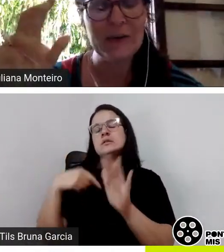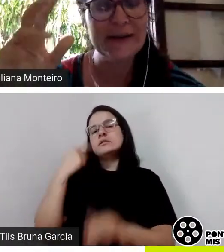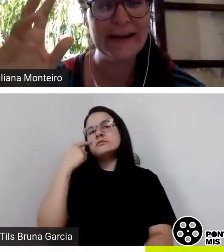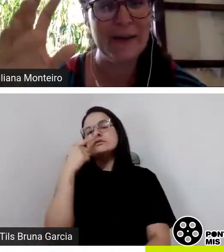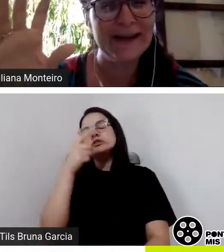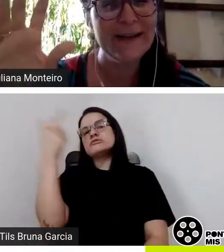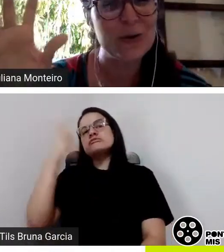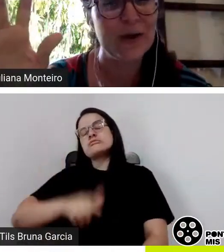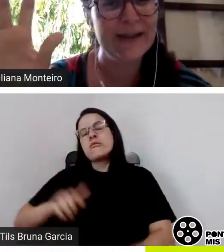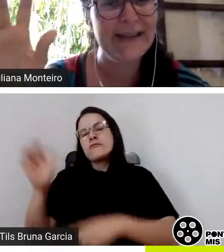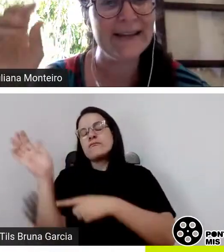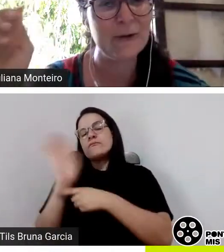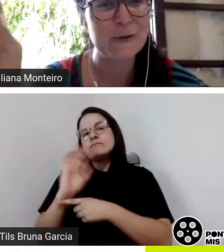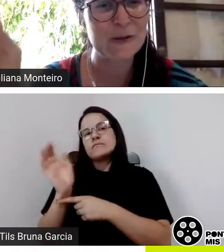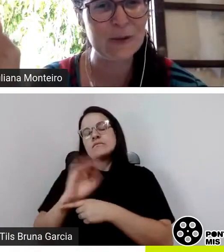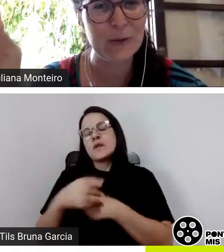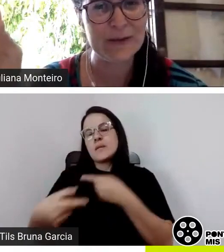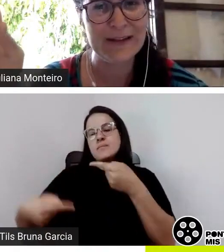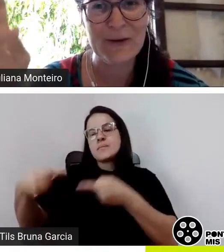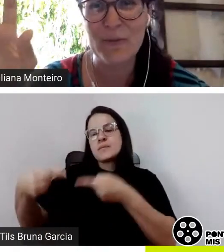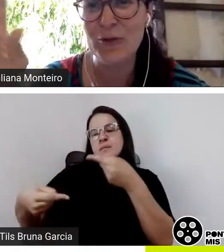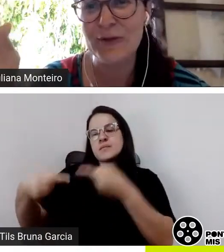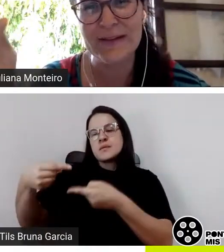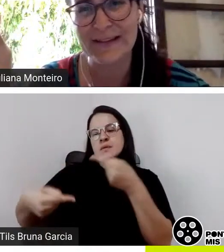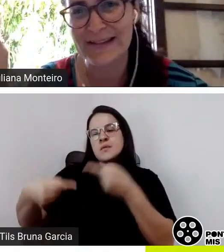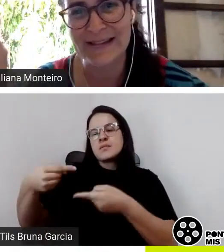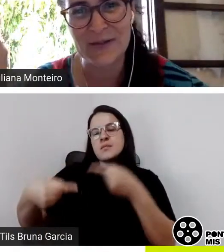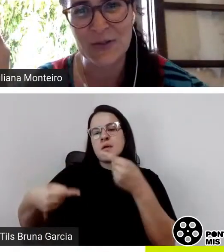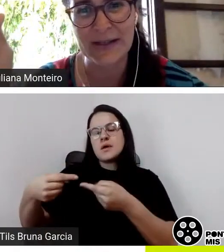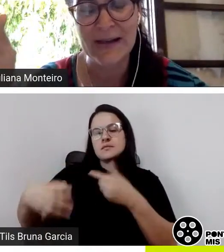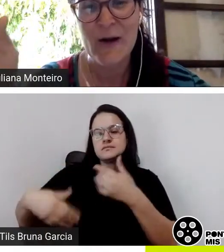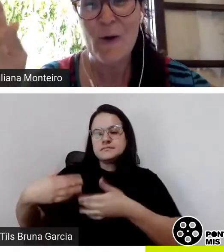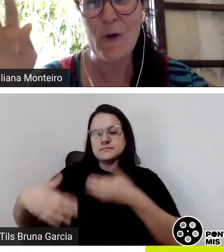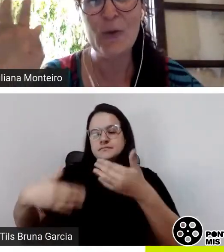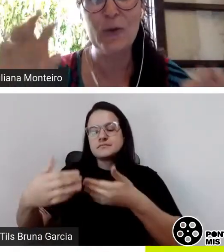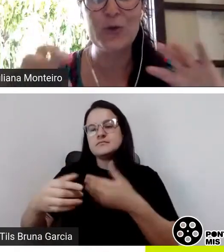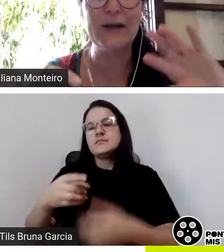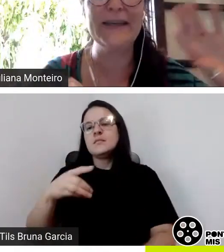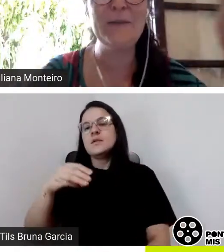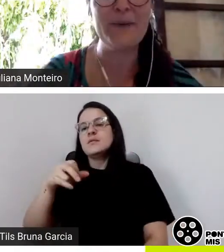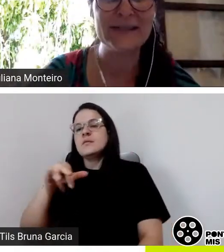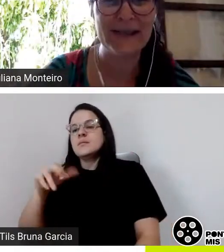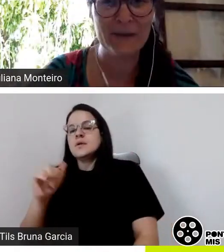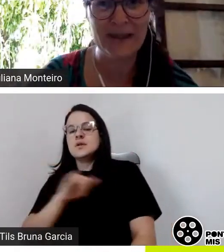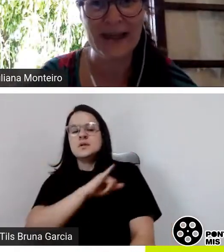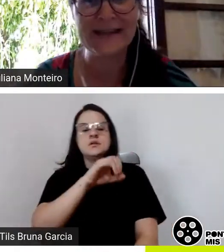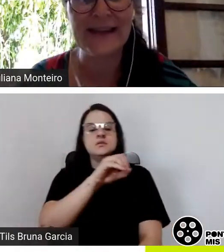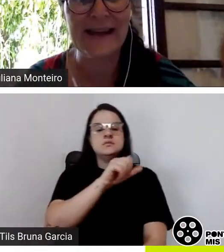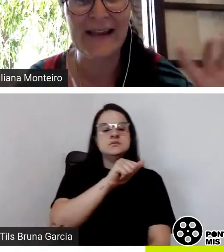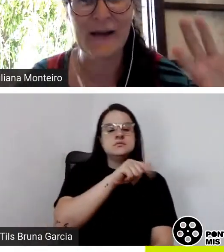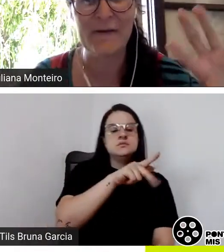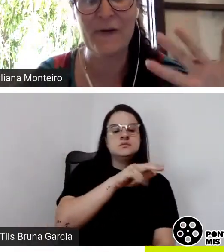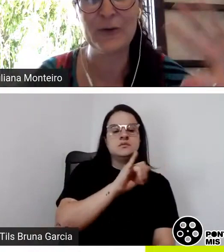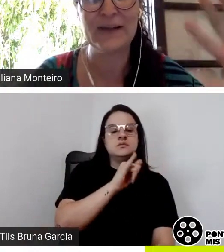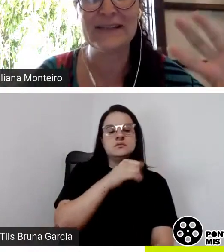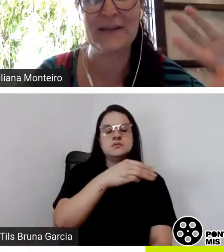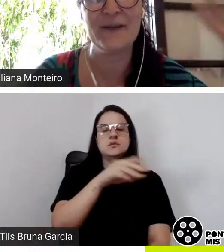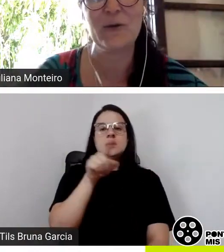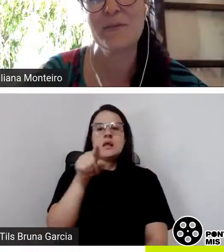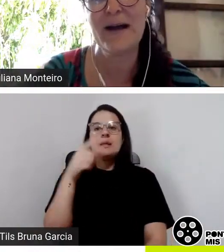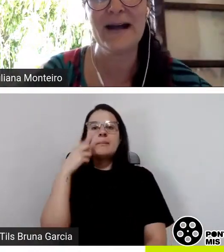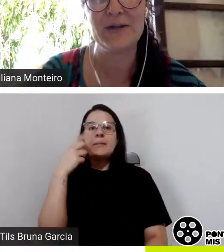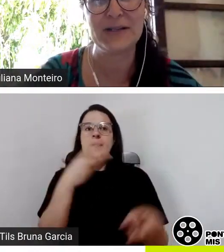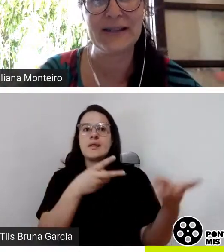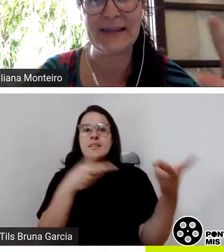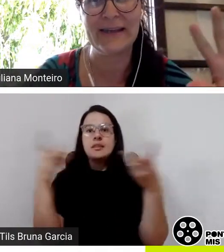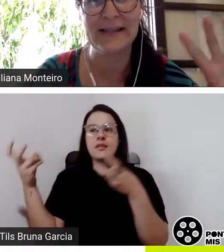o diálogo entre a Marina e o Joaquim na construção do roteiro é muito interessante, né? Como o Joaquim percebe que ela falta